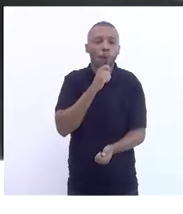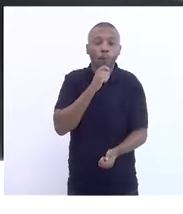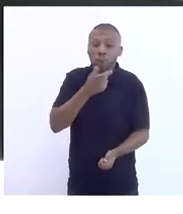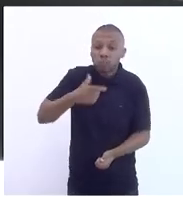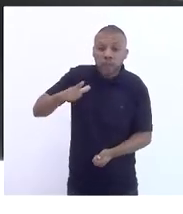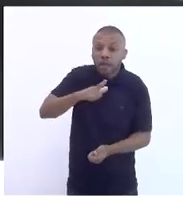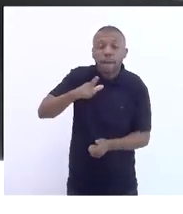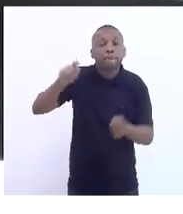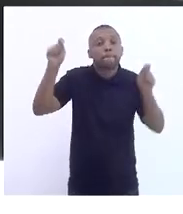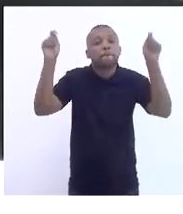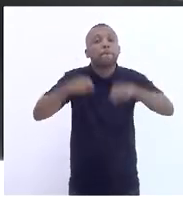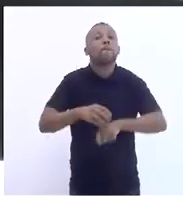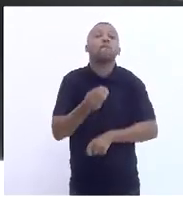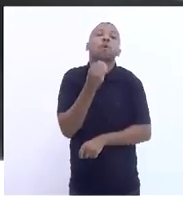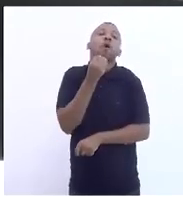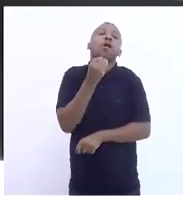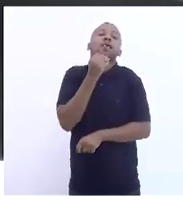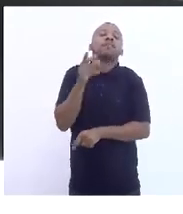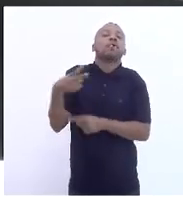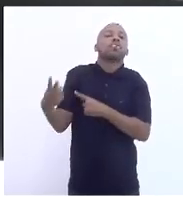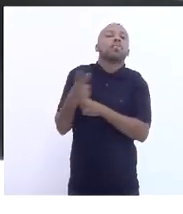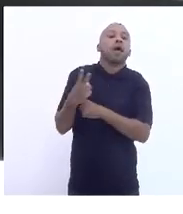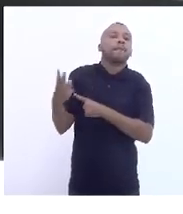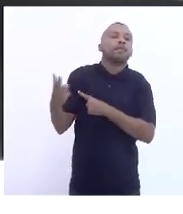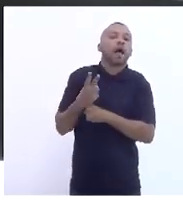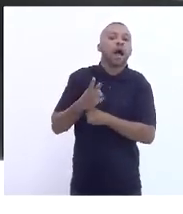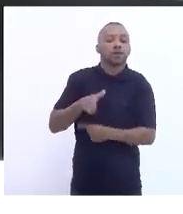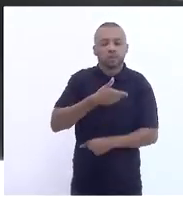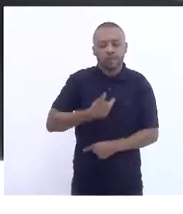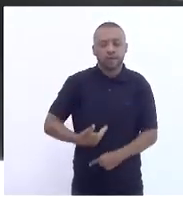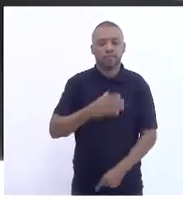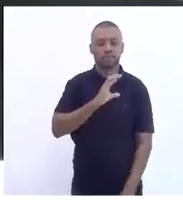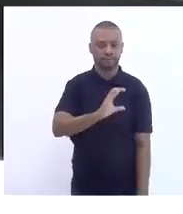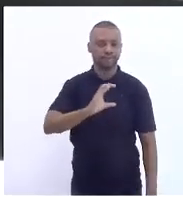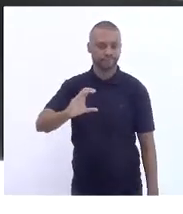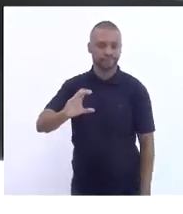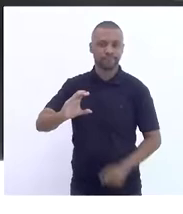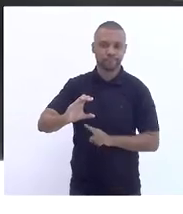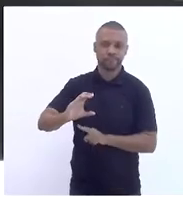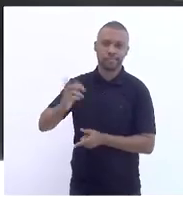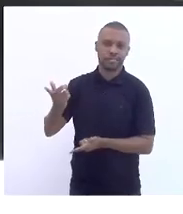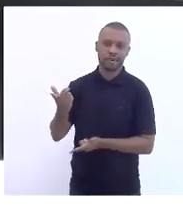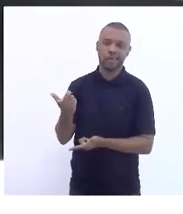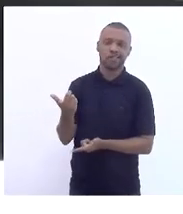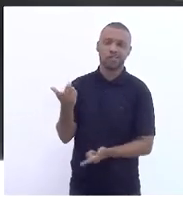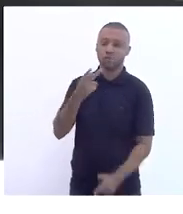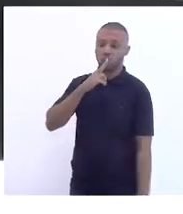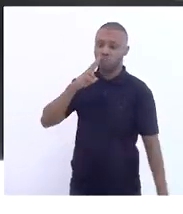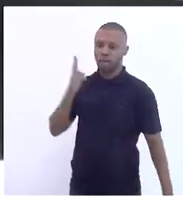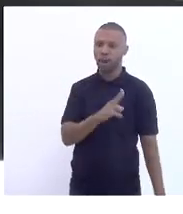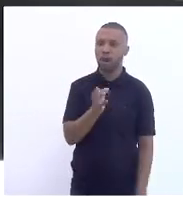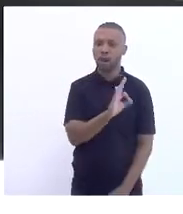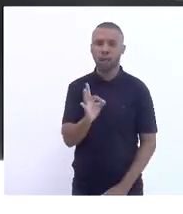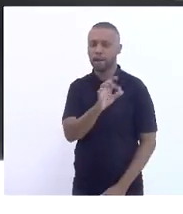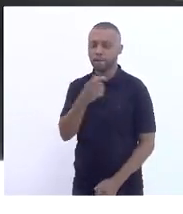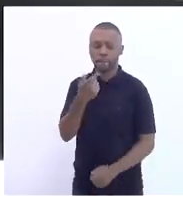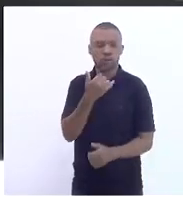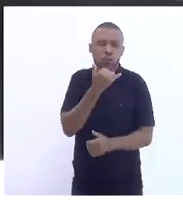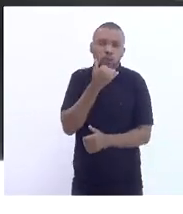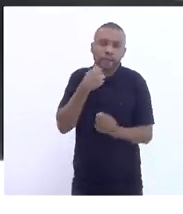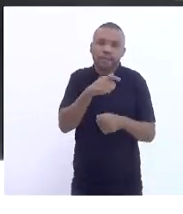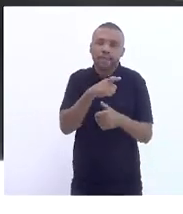da gente deixa que essa blindagem ao governo Cláudio Castro não faça responder a gente tem que furar essa